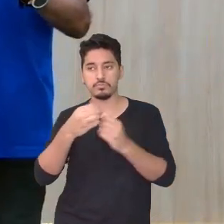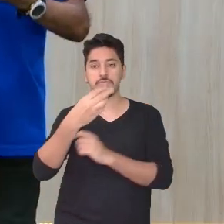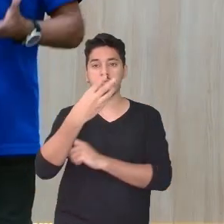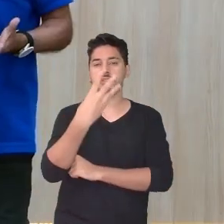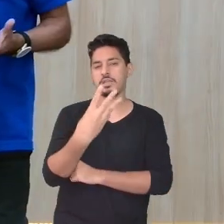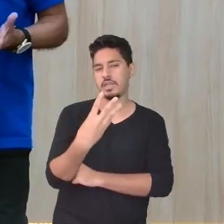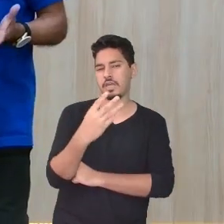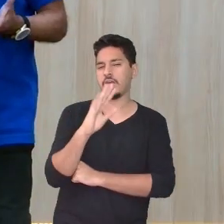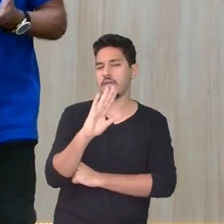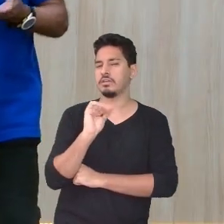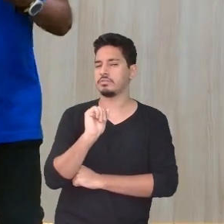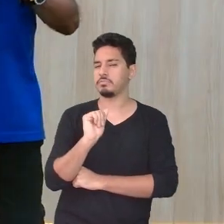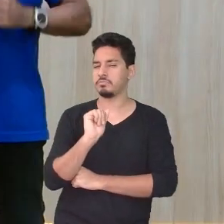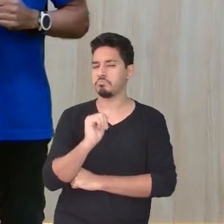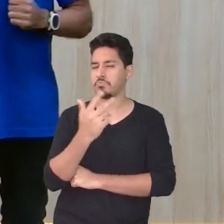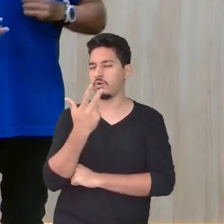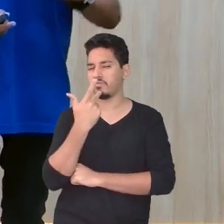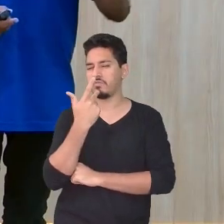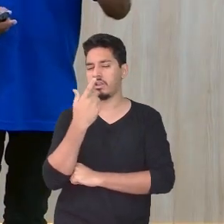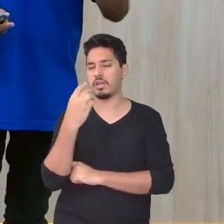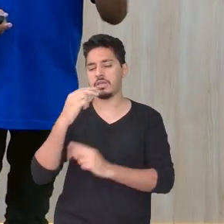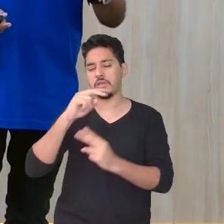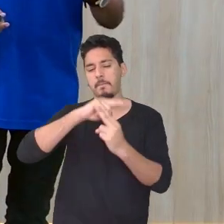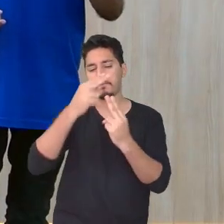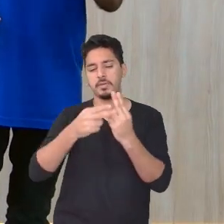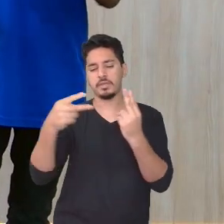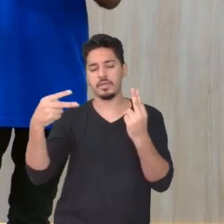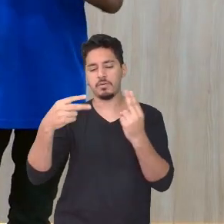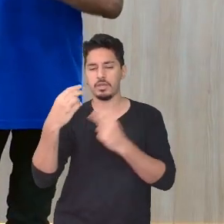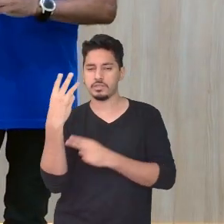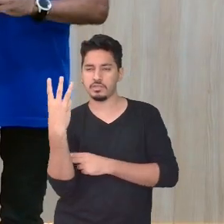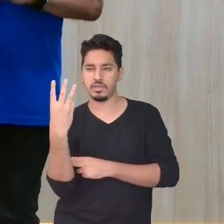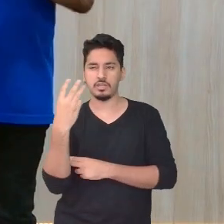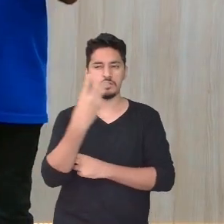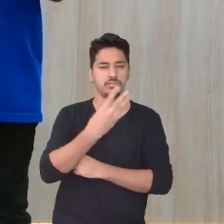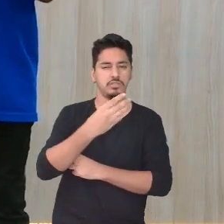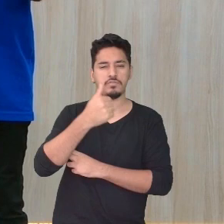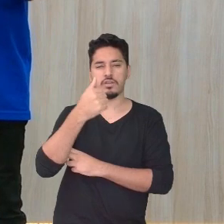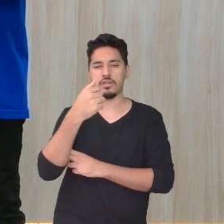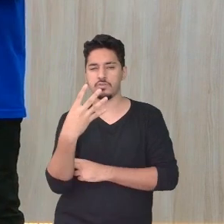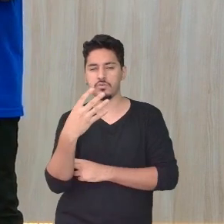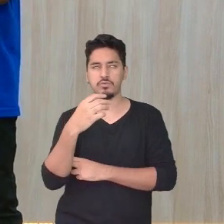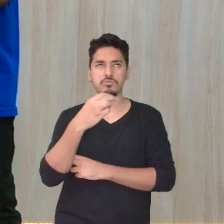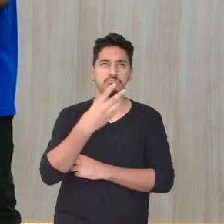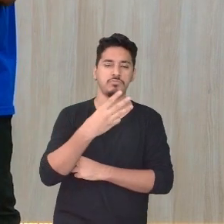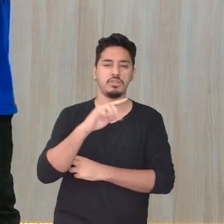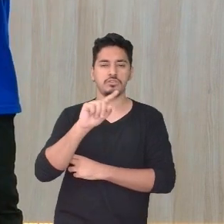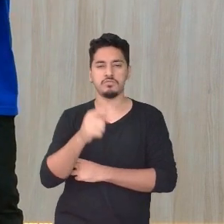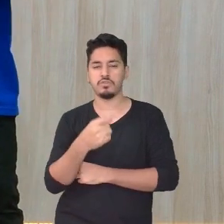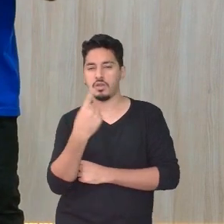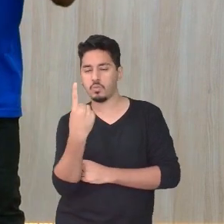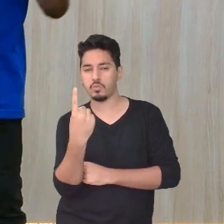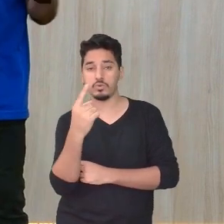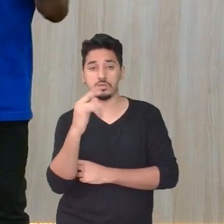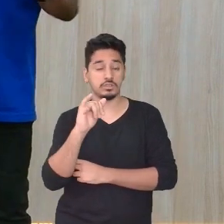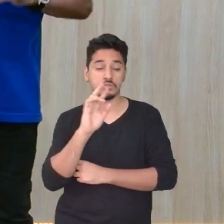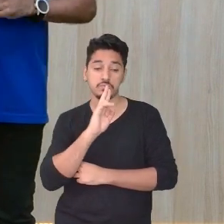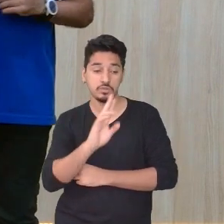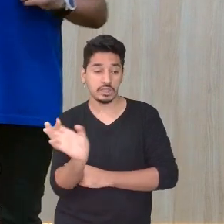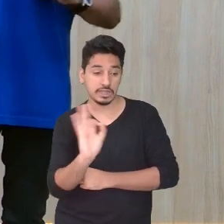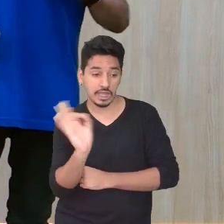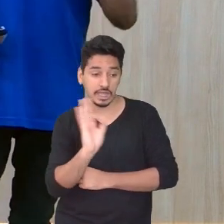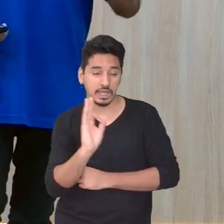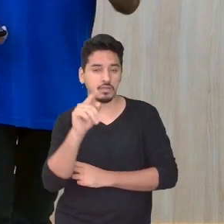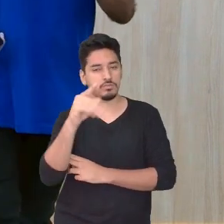3. Ele pode dizer isso para vocês, 3,14, 3,1. O problema é que vai dizer a vocês. Se ele não disser nada,